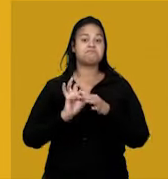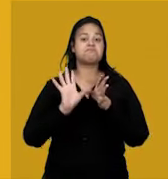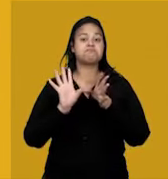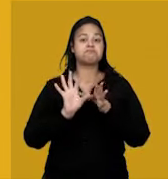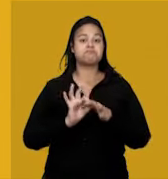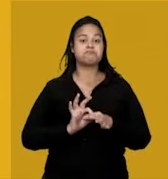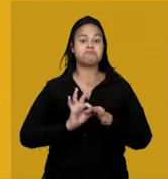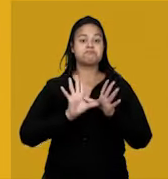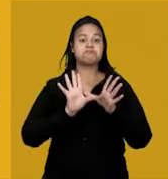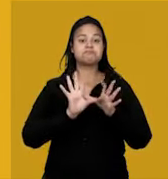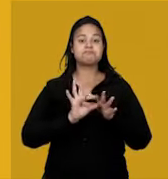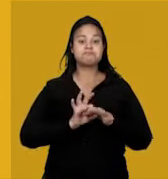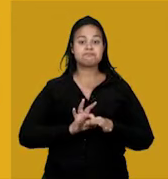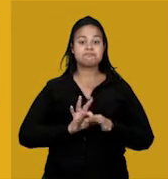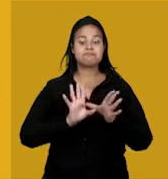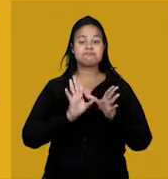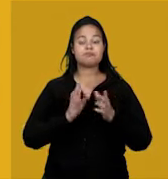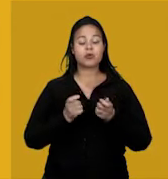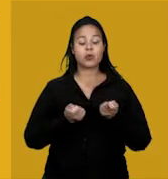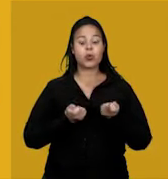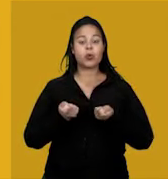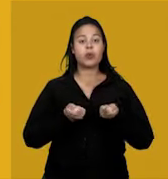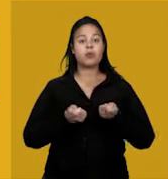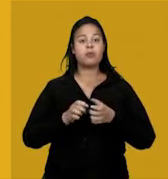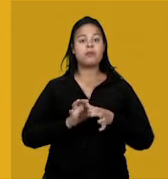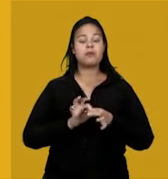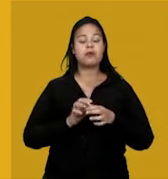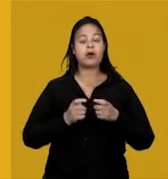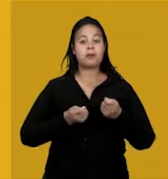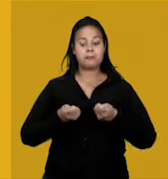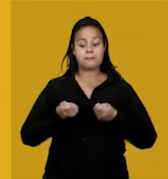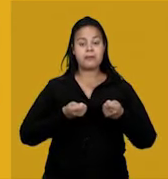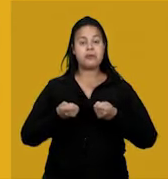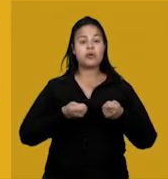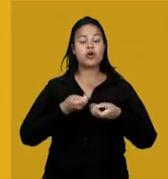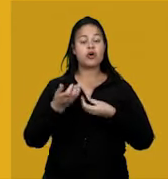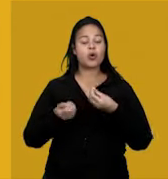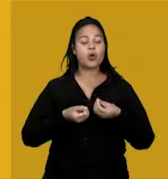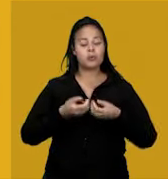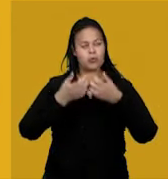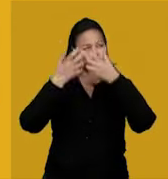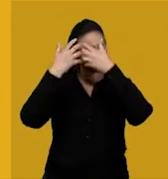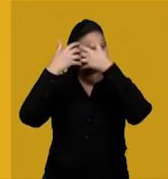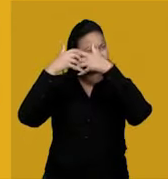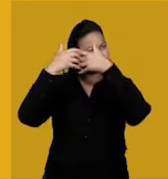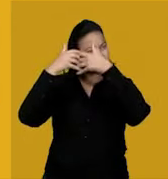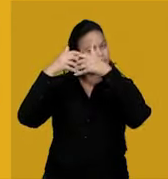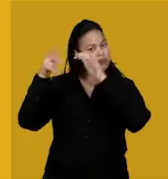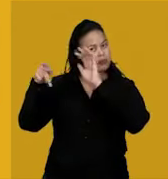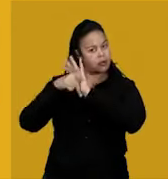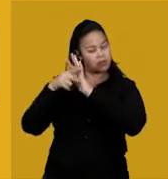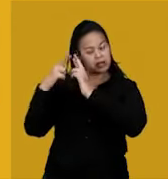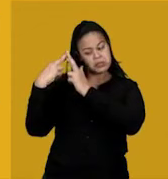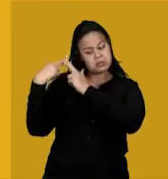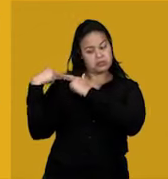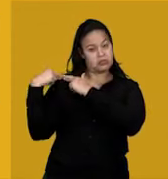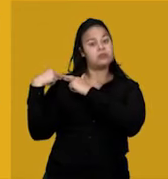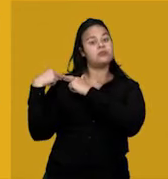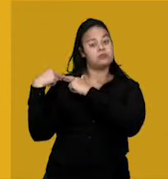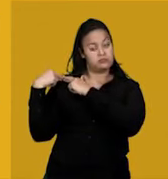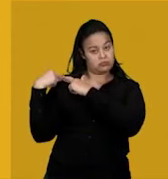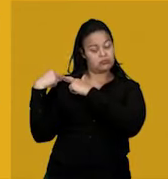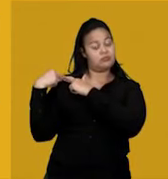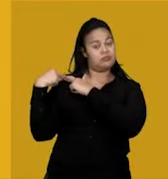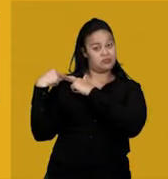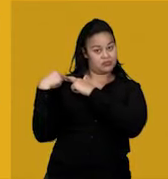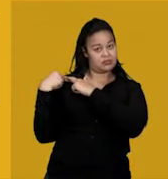involuntários, ou seja, o controle desse movimento é numa região do cérebro que vai